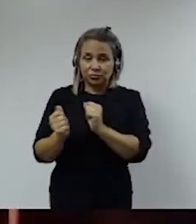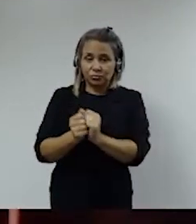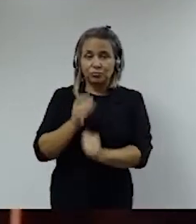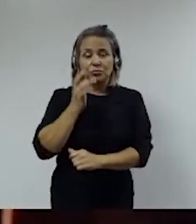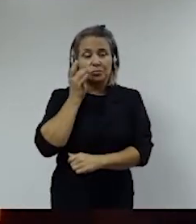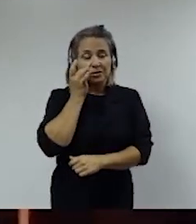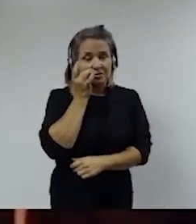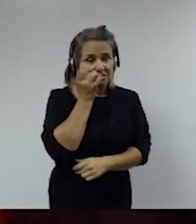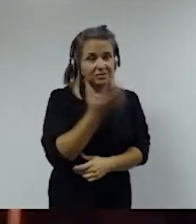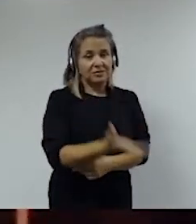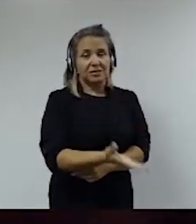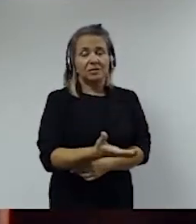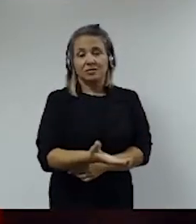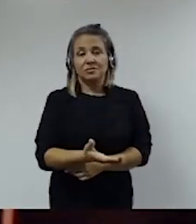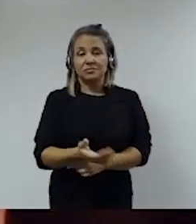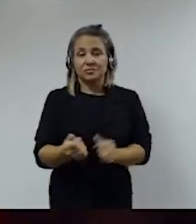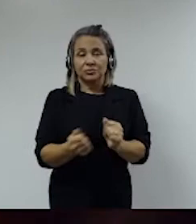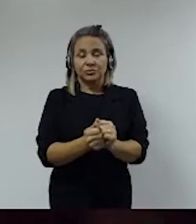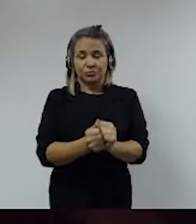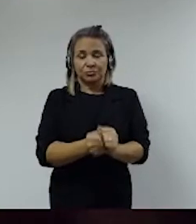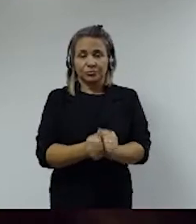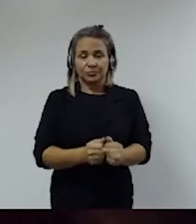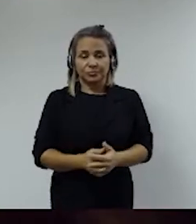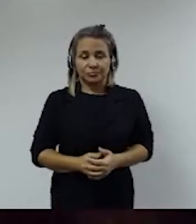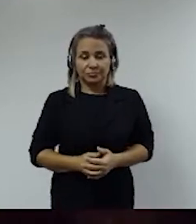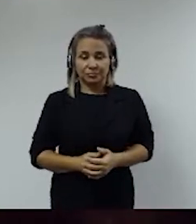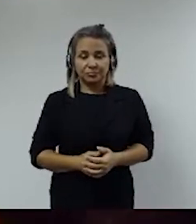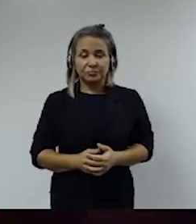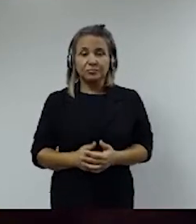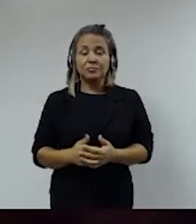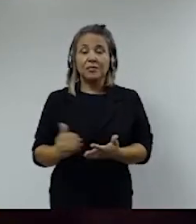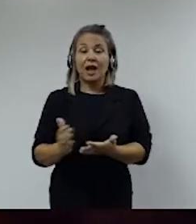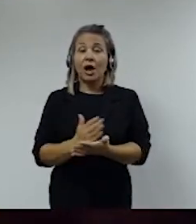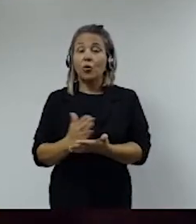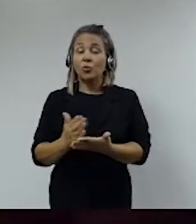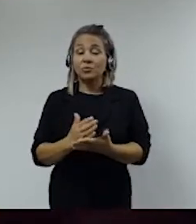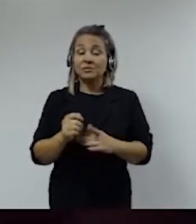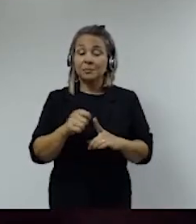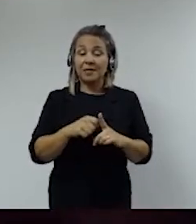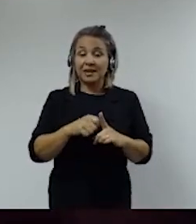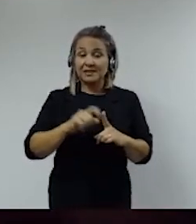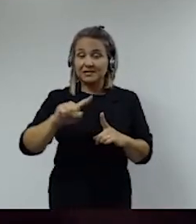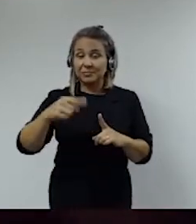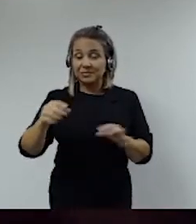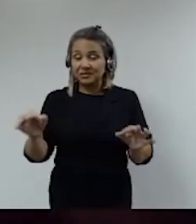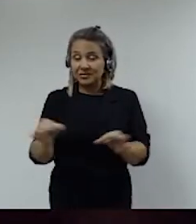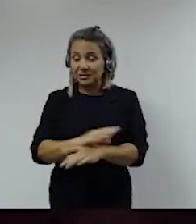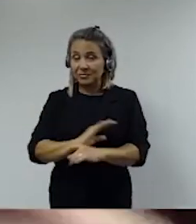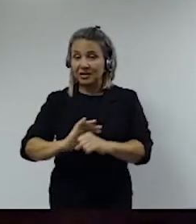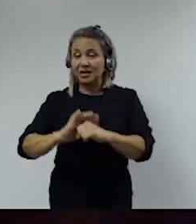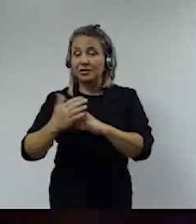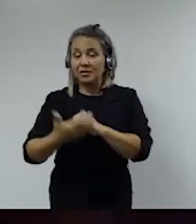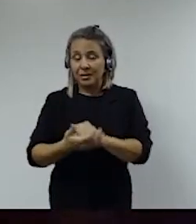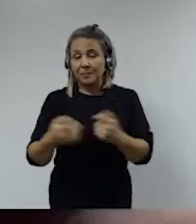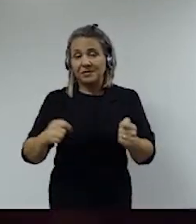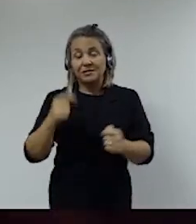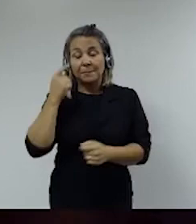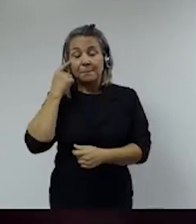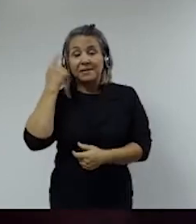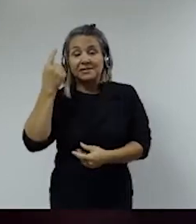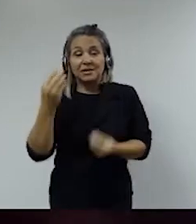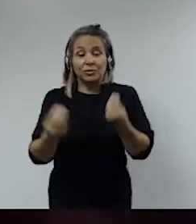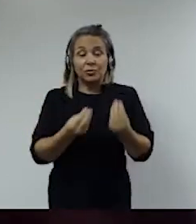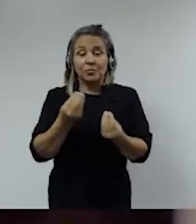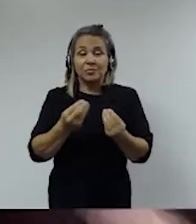Realmente, comparecendo presencial é da essência. E alguns meses após a pandemia, acho que a gente já pode pensar, já há maneiras de se pensar numa dinâmica